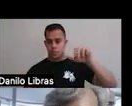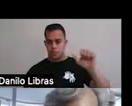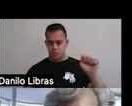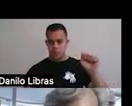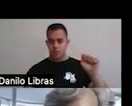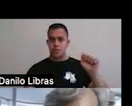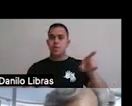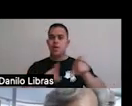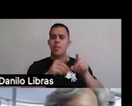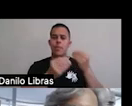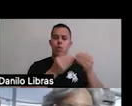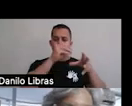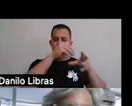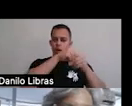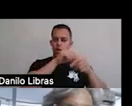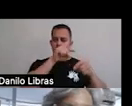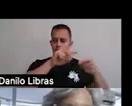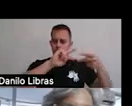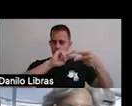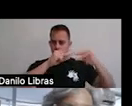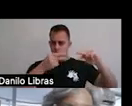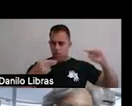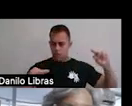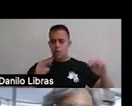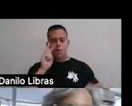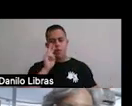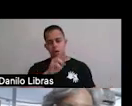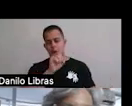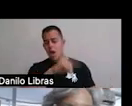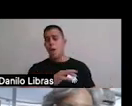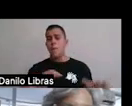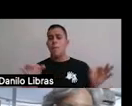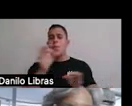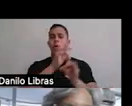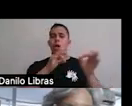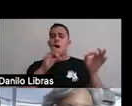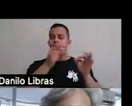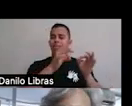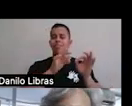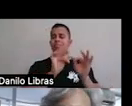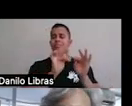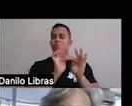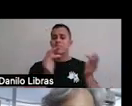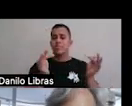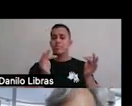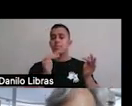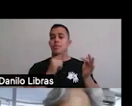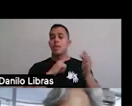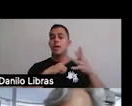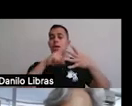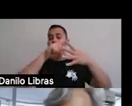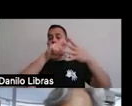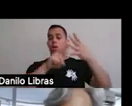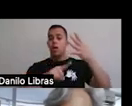DNA, se viu que o DNA é uma molécula simples. Ela está formada só por 4 bases, G,